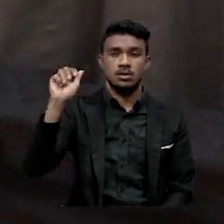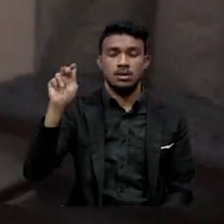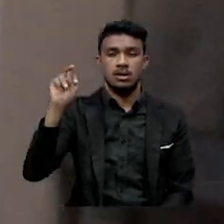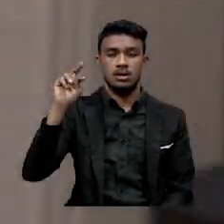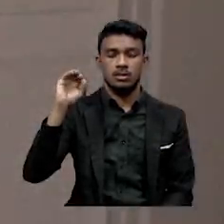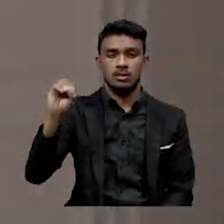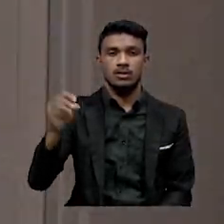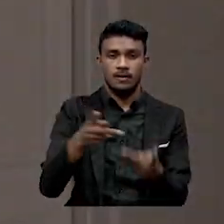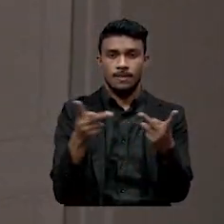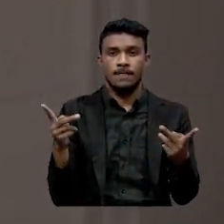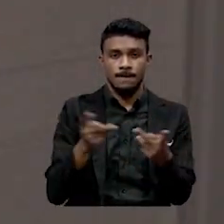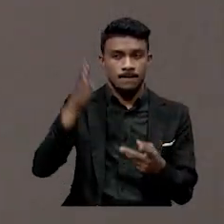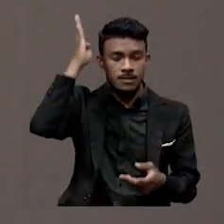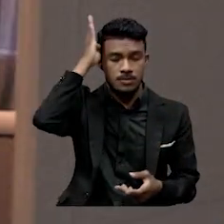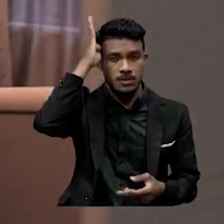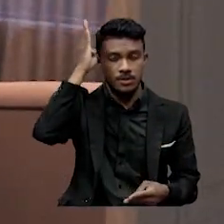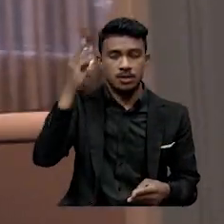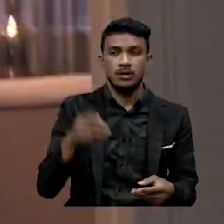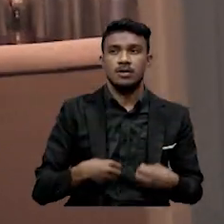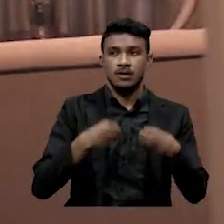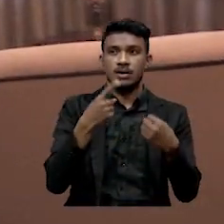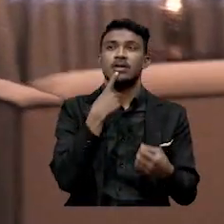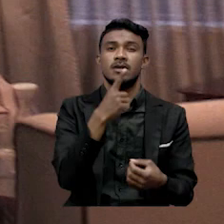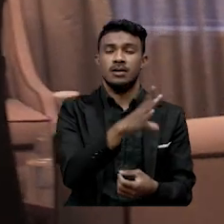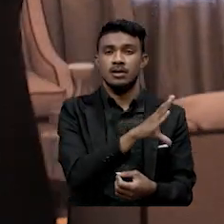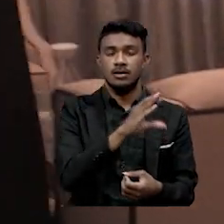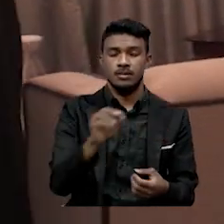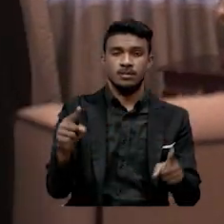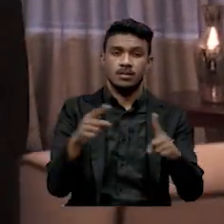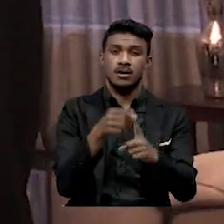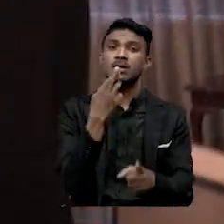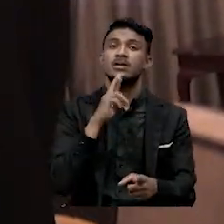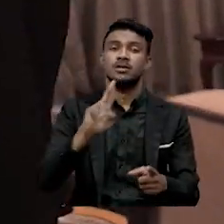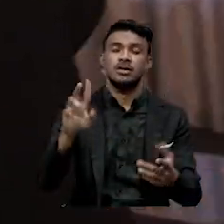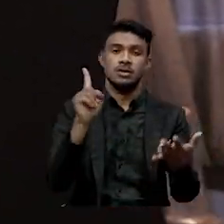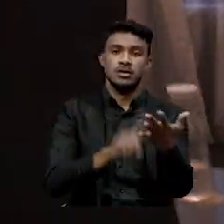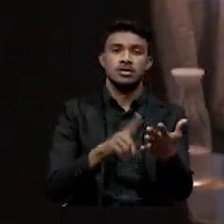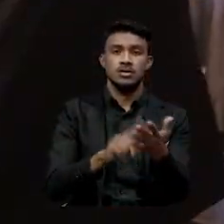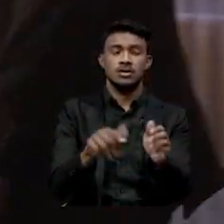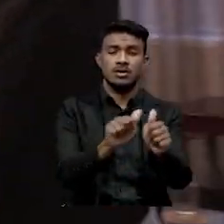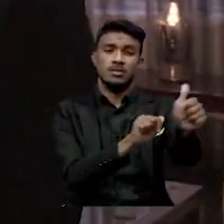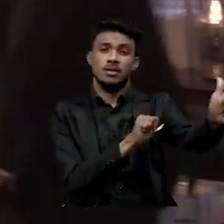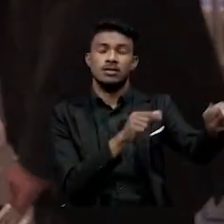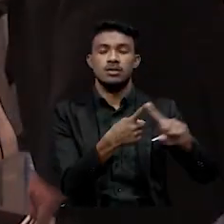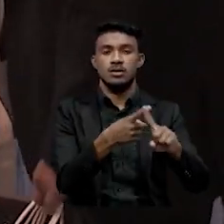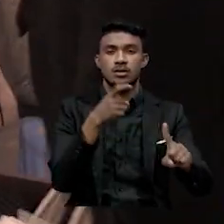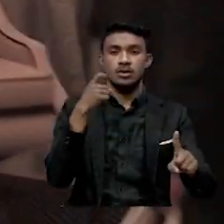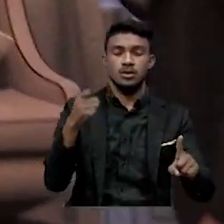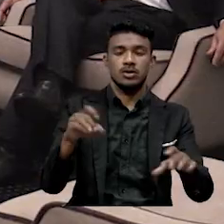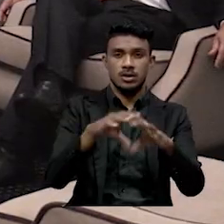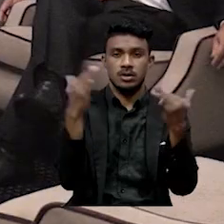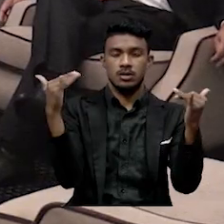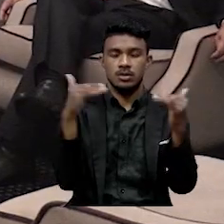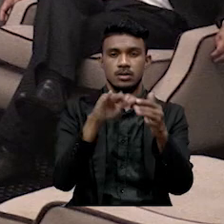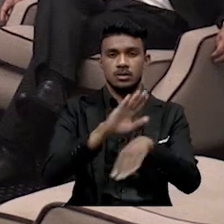Posição Arcebispo Anthony ne se contribui positivamente para o resultado de discussão naro, nebe inicia o seu Consul Geral,